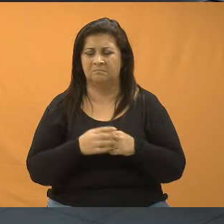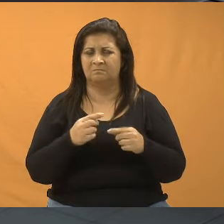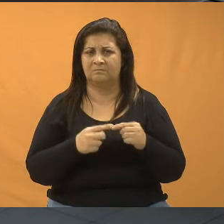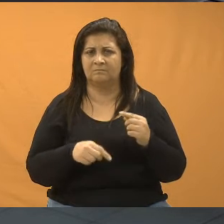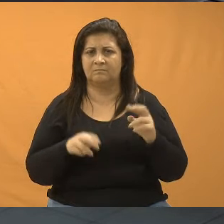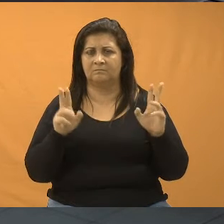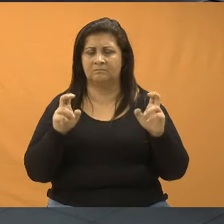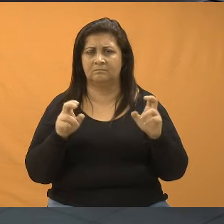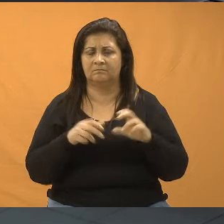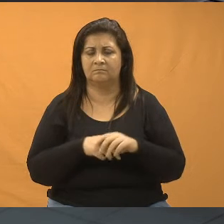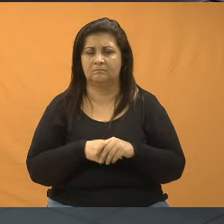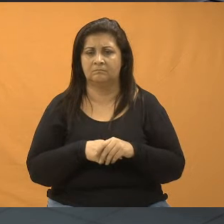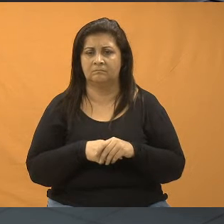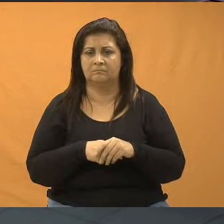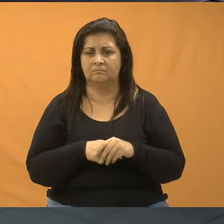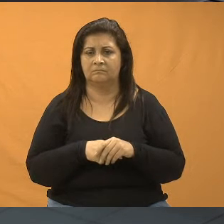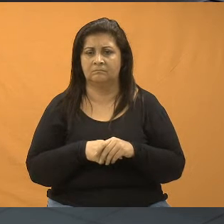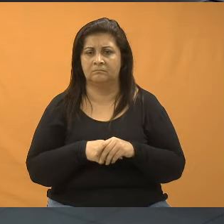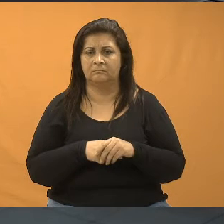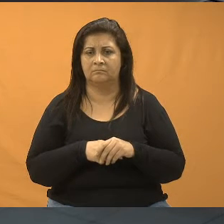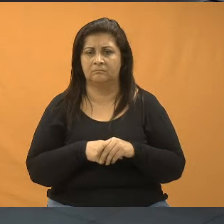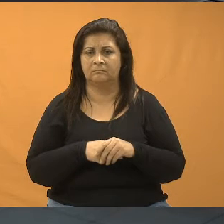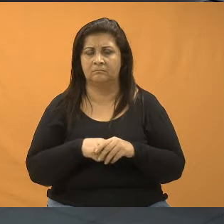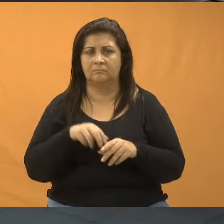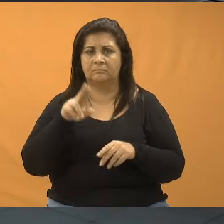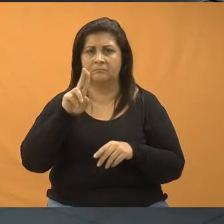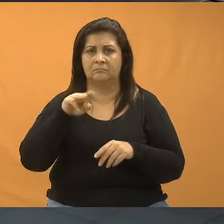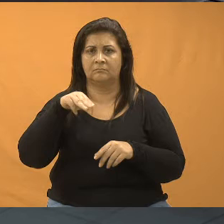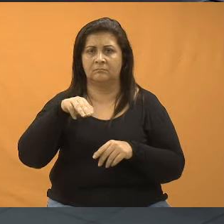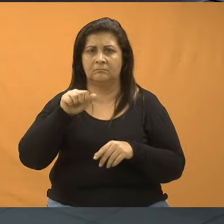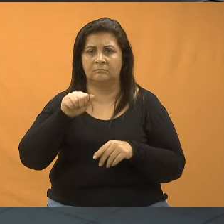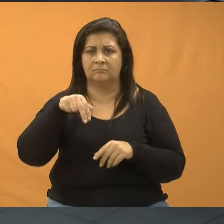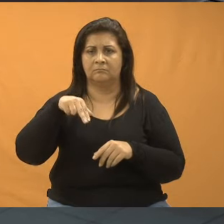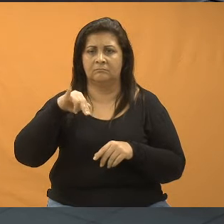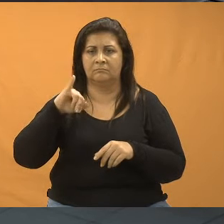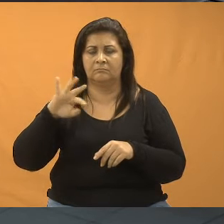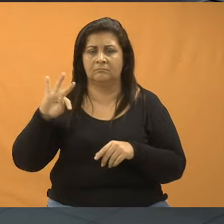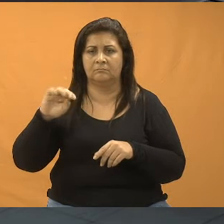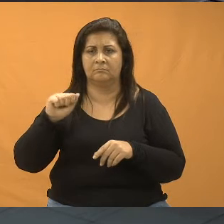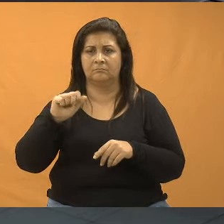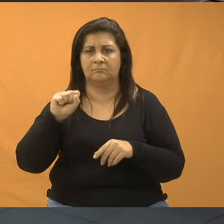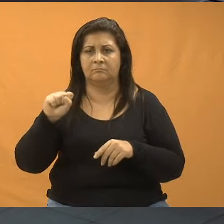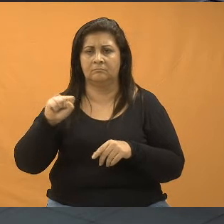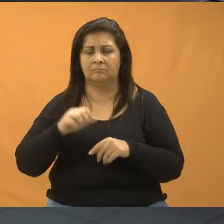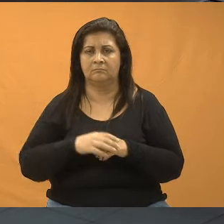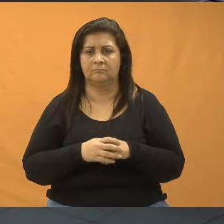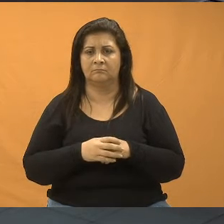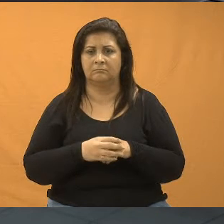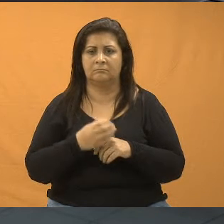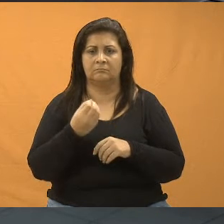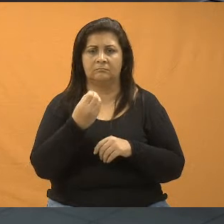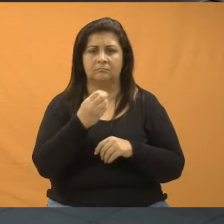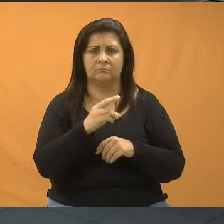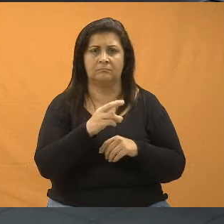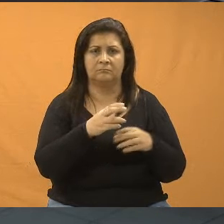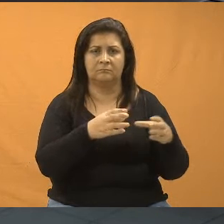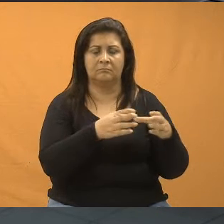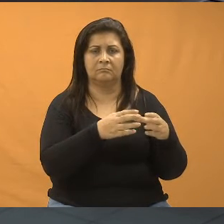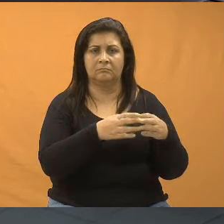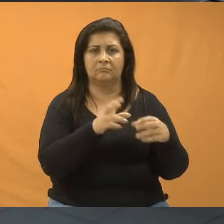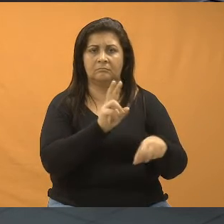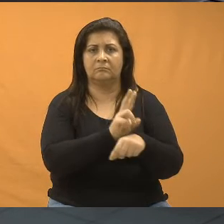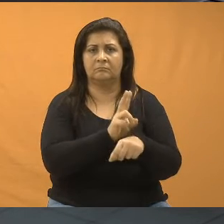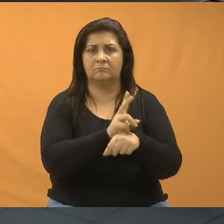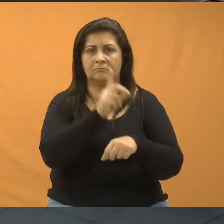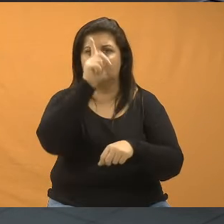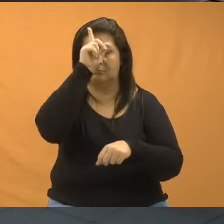A disputa está entre a Humanitas e a OS que administra o Hospital Regional de São José dos